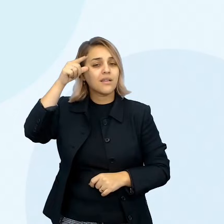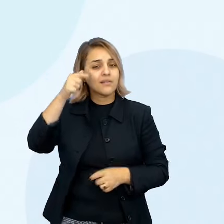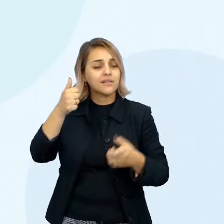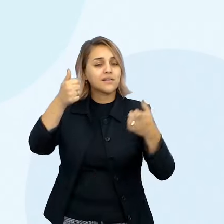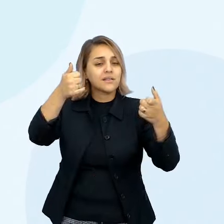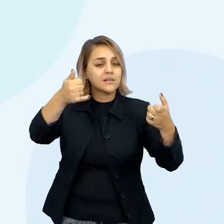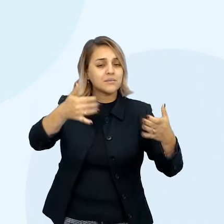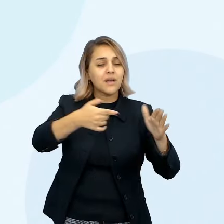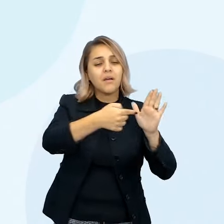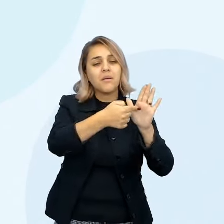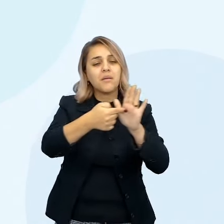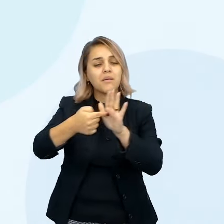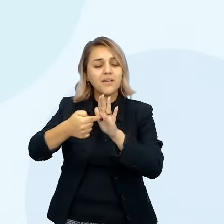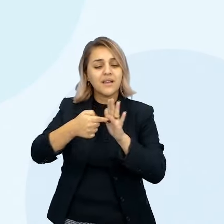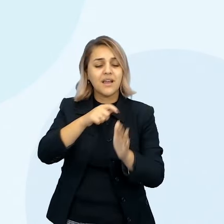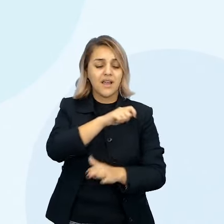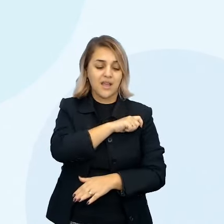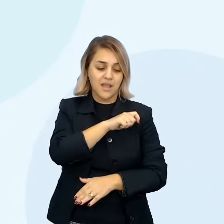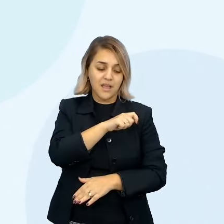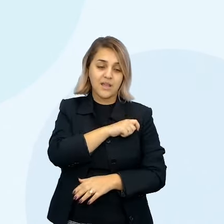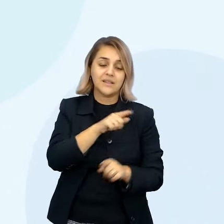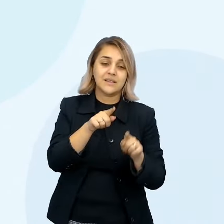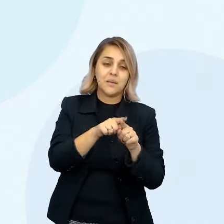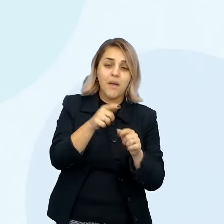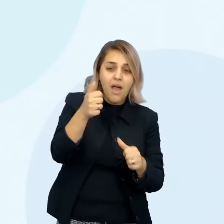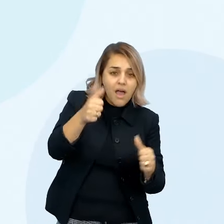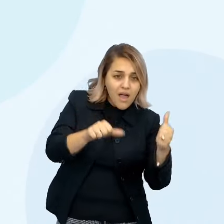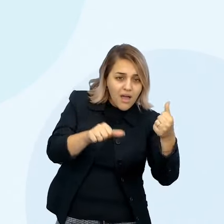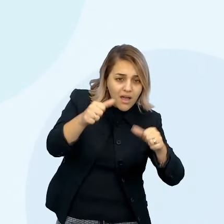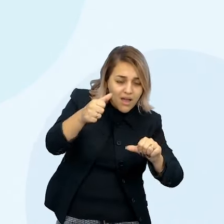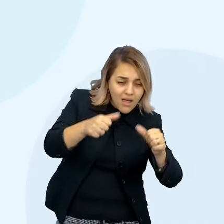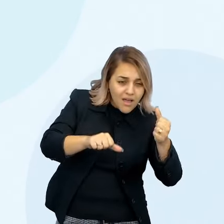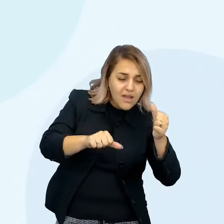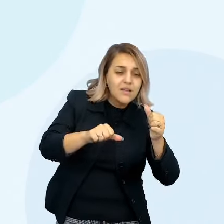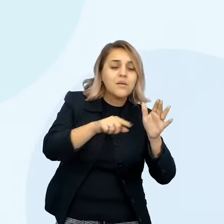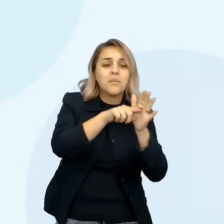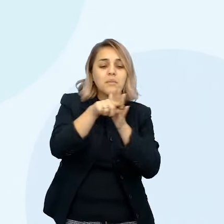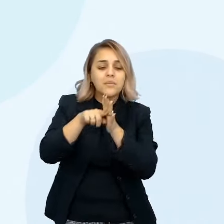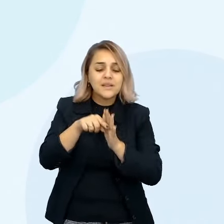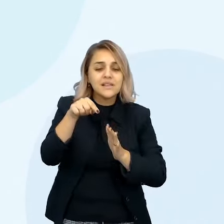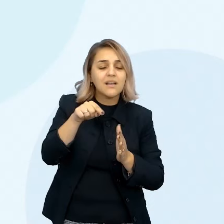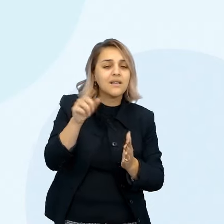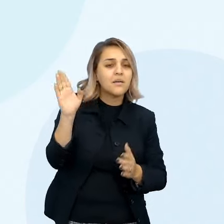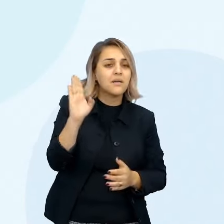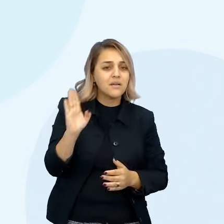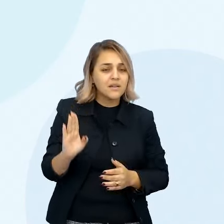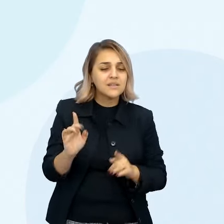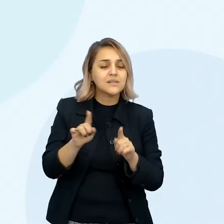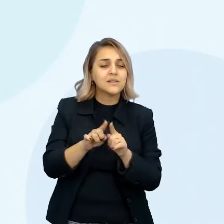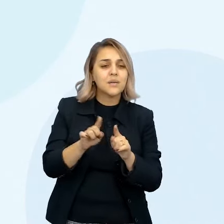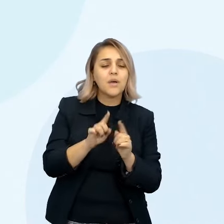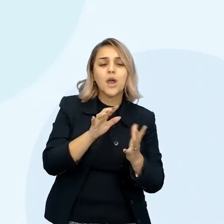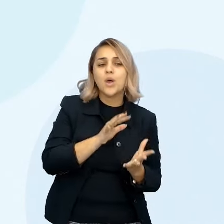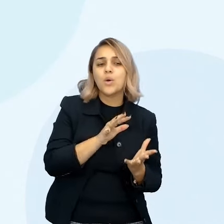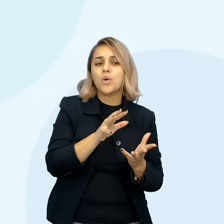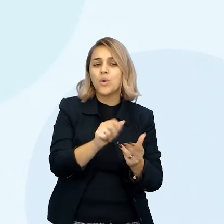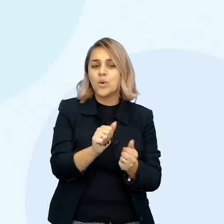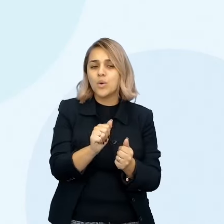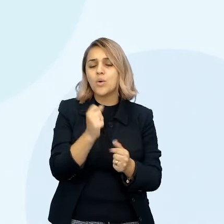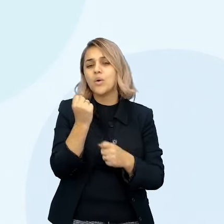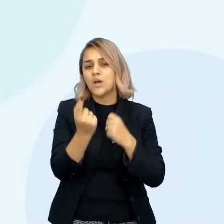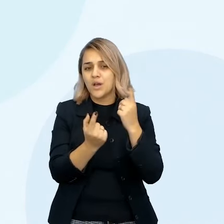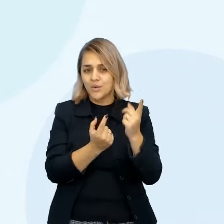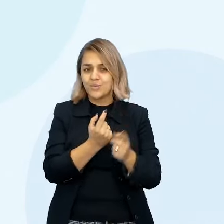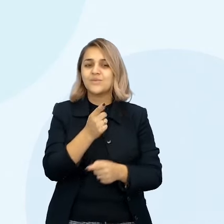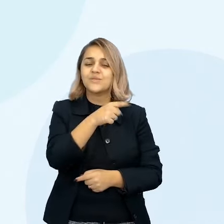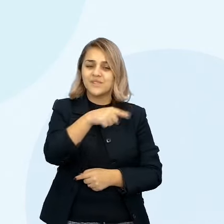apresentar para os nossos estudantes, né, e analisar os índices no Brasil e no mundo e alguns índices que a gente já conhece, né, o IDH,